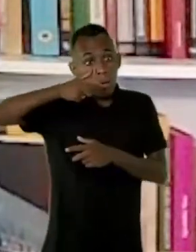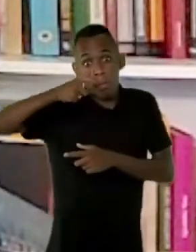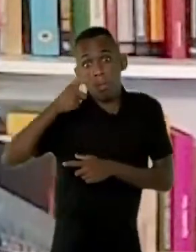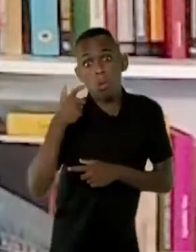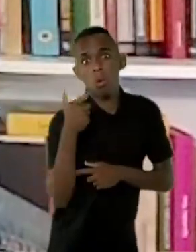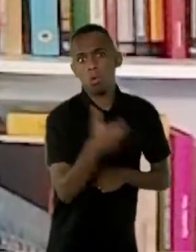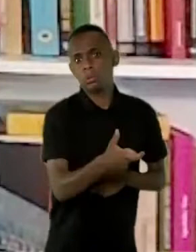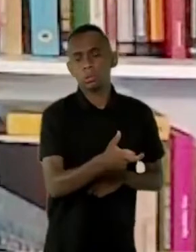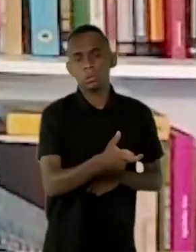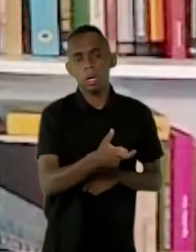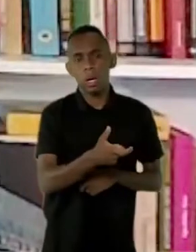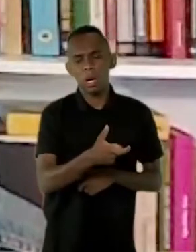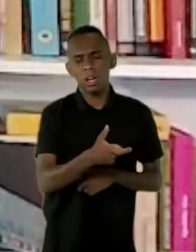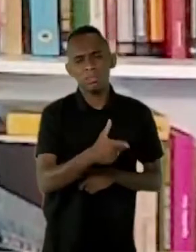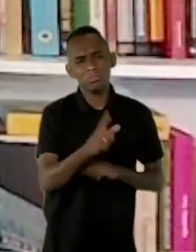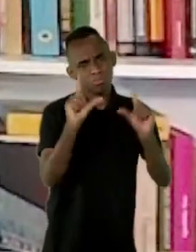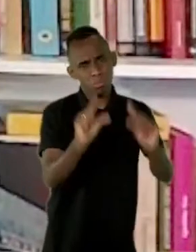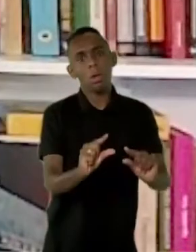mulher